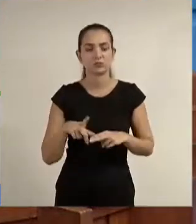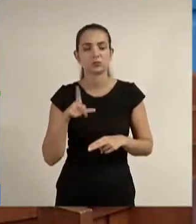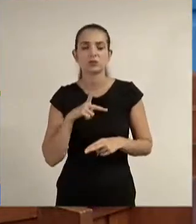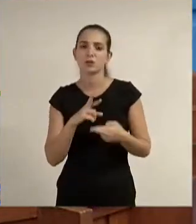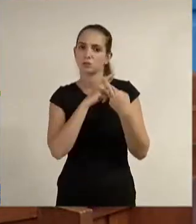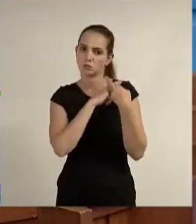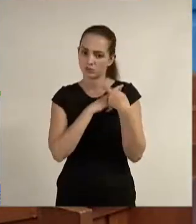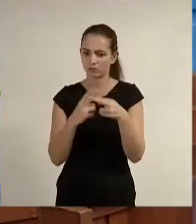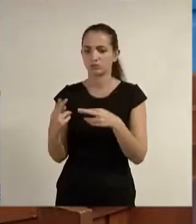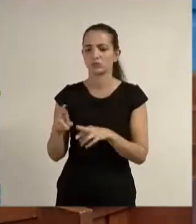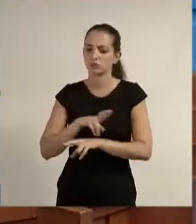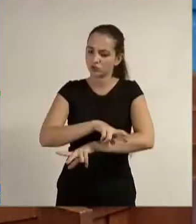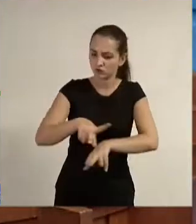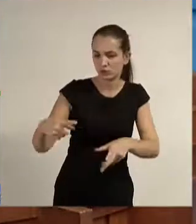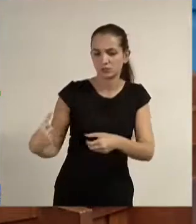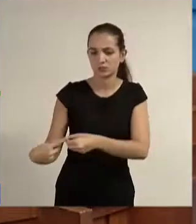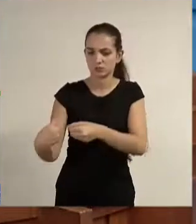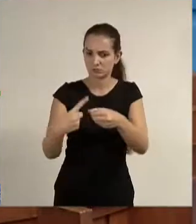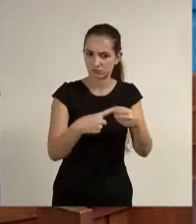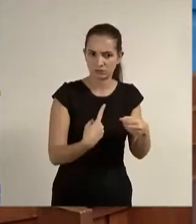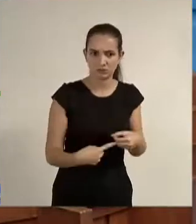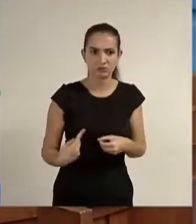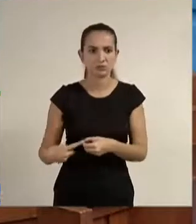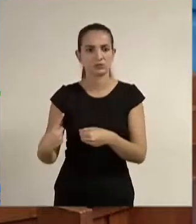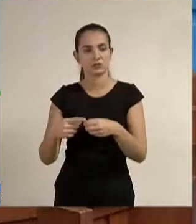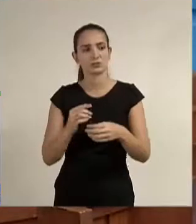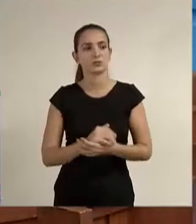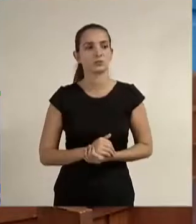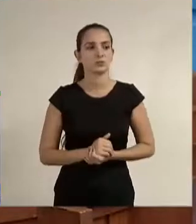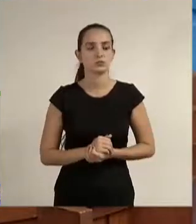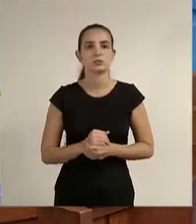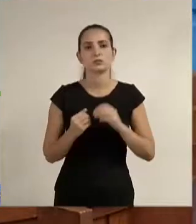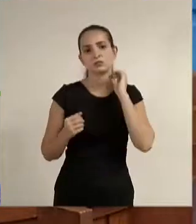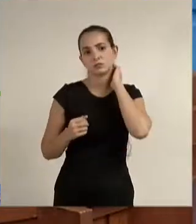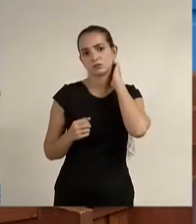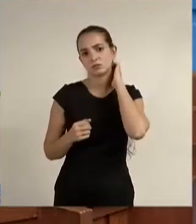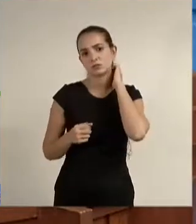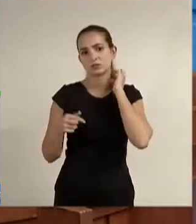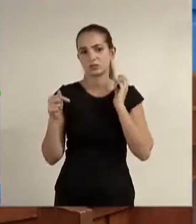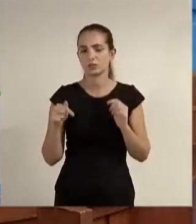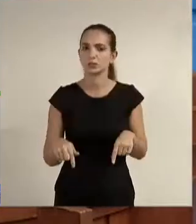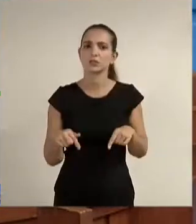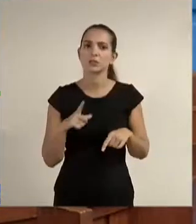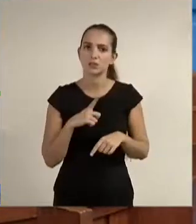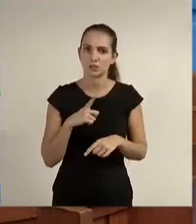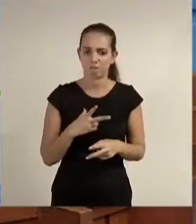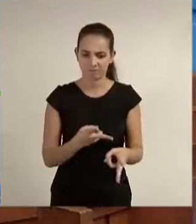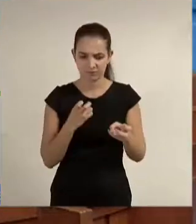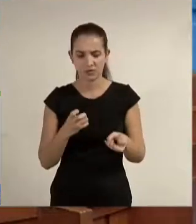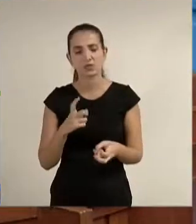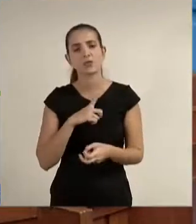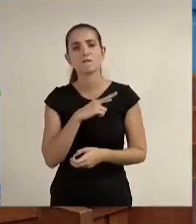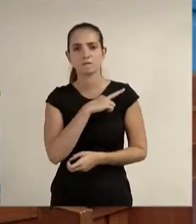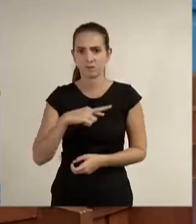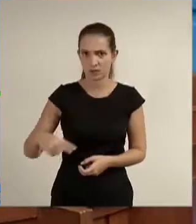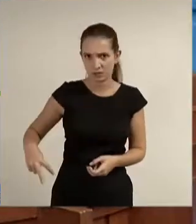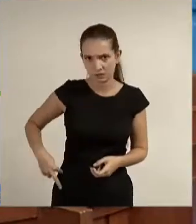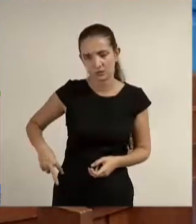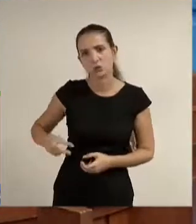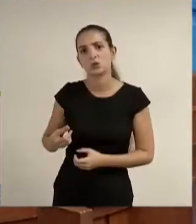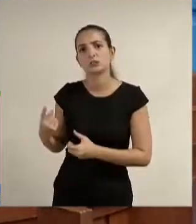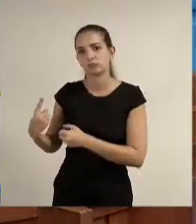vários municípios, de várias cidades do Estado. Aqui na nossa plateia viu o registro de vereadores, de vereadoras de